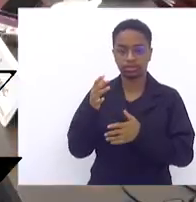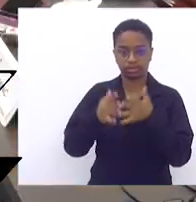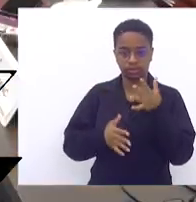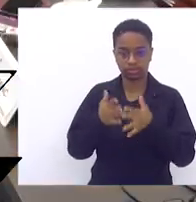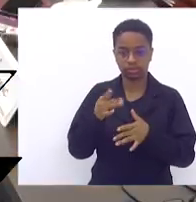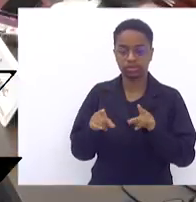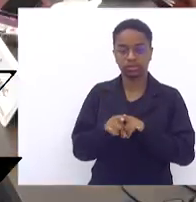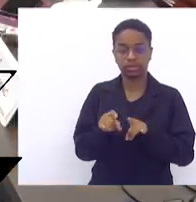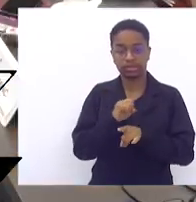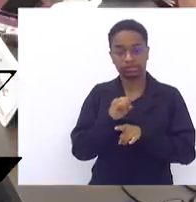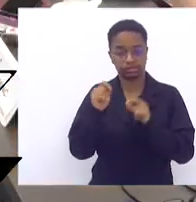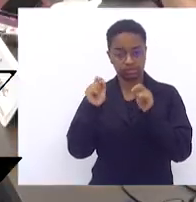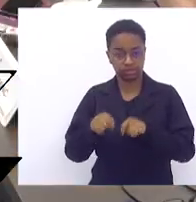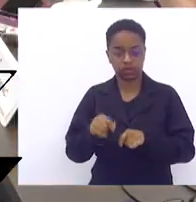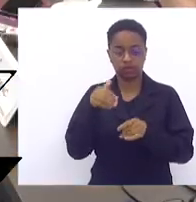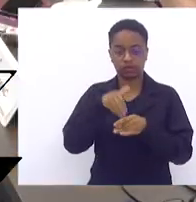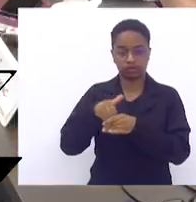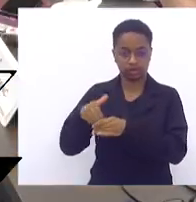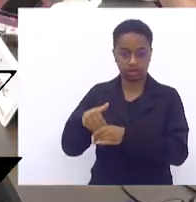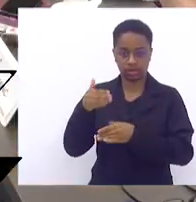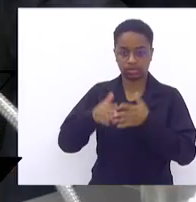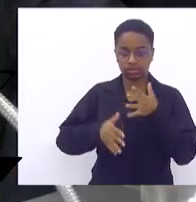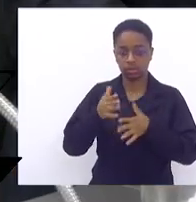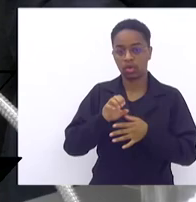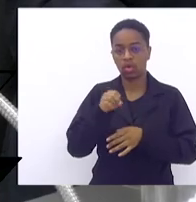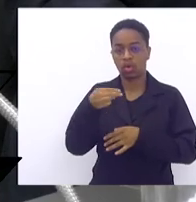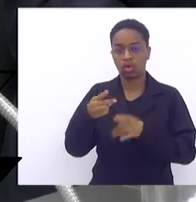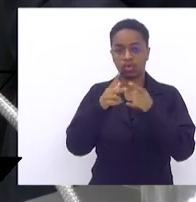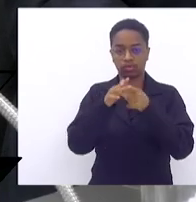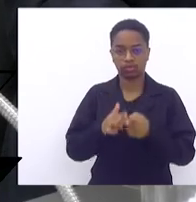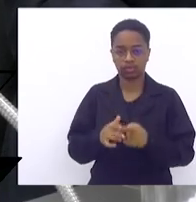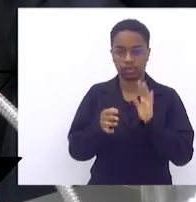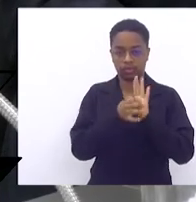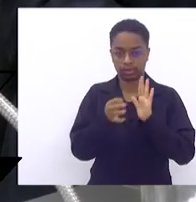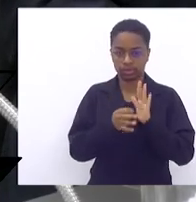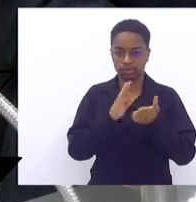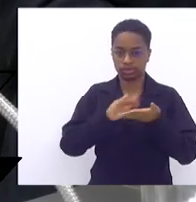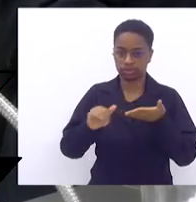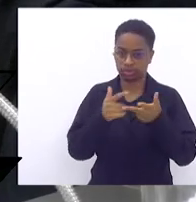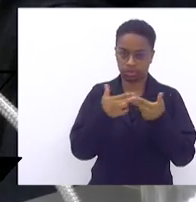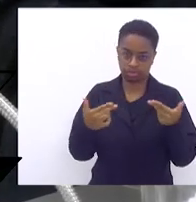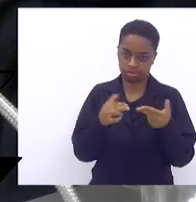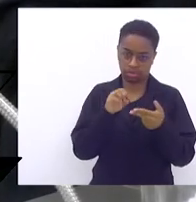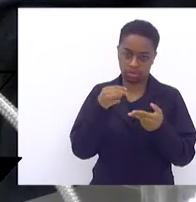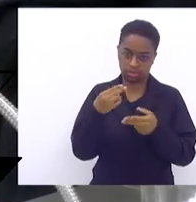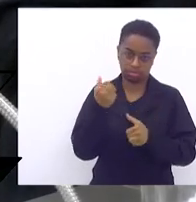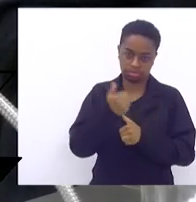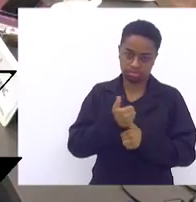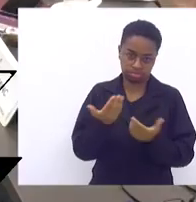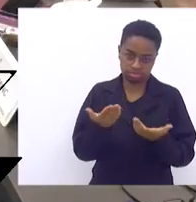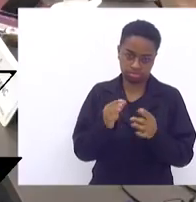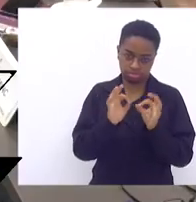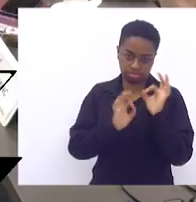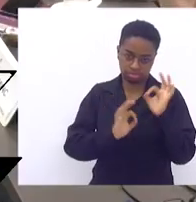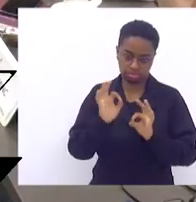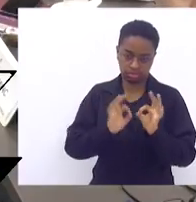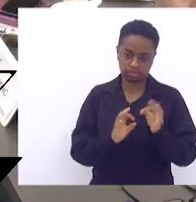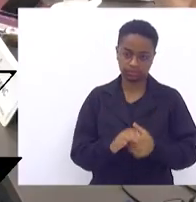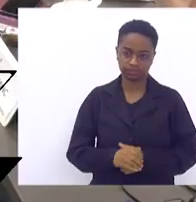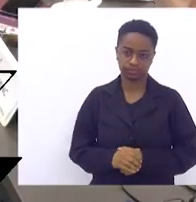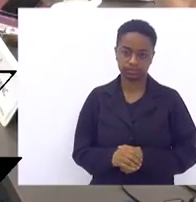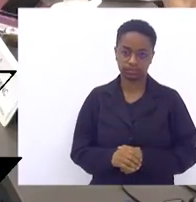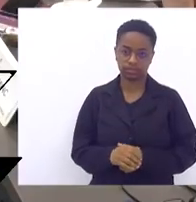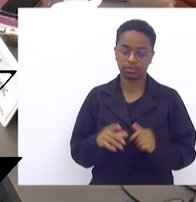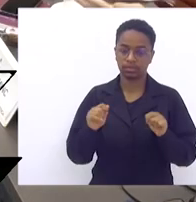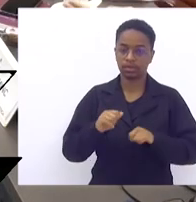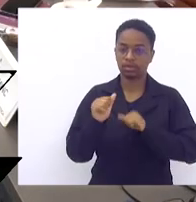caso, votar a prejudicabilidade ou reformular o parecer, retirando algo, fazendo alguma ou subvenção. Ou fazendo a mesma coisa. Alterando para alterar a